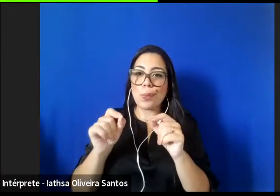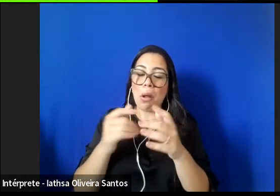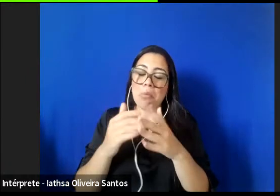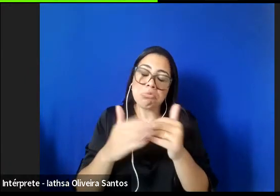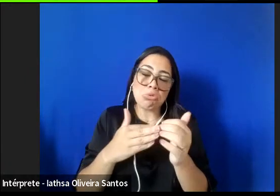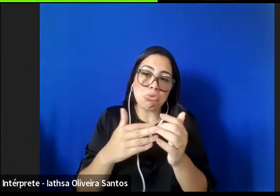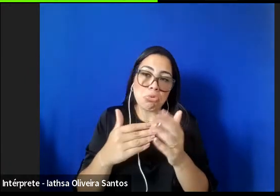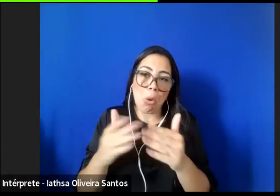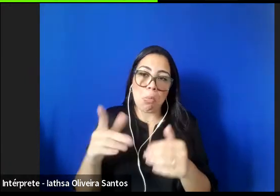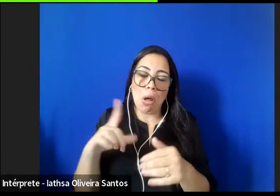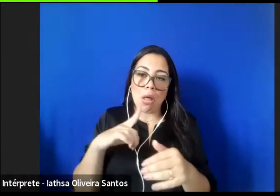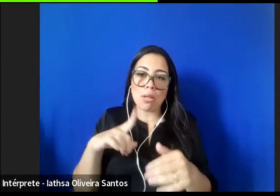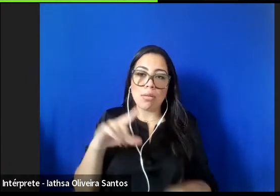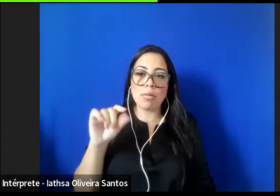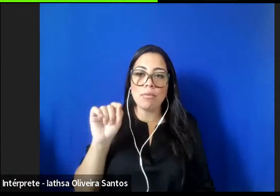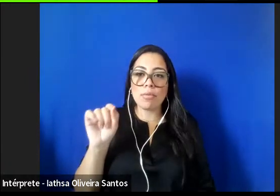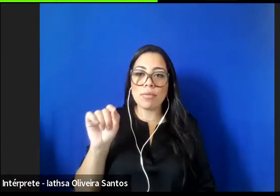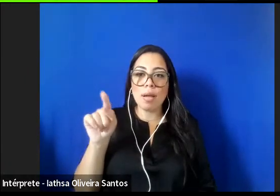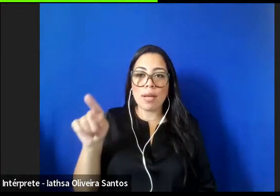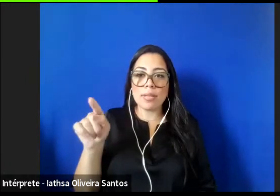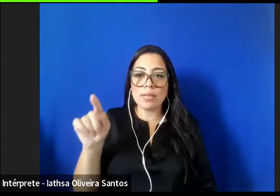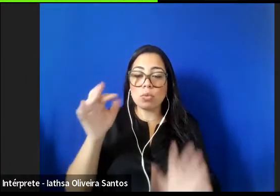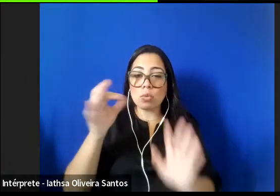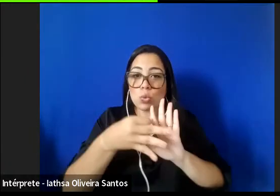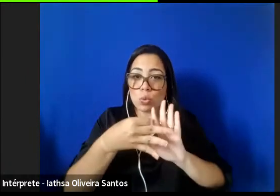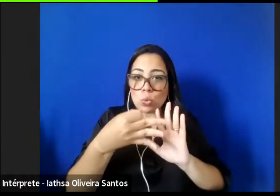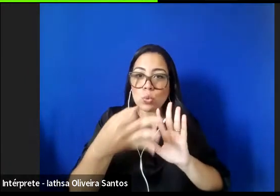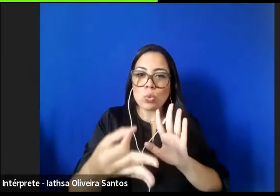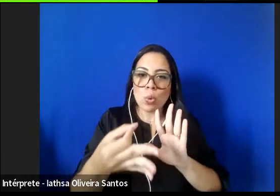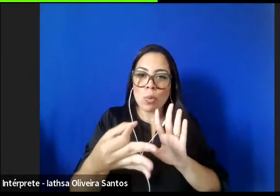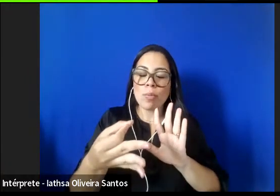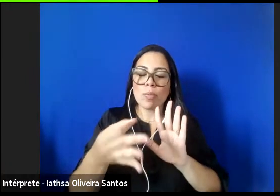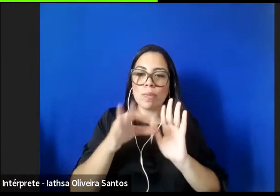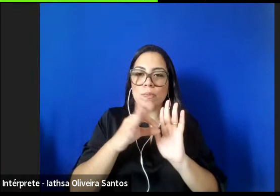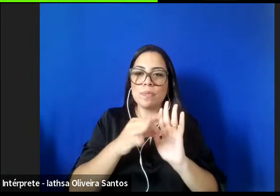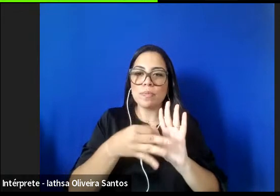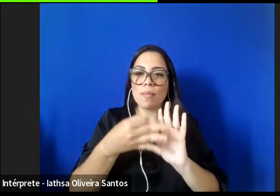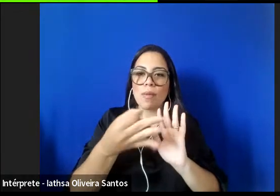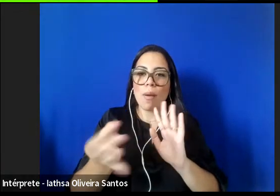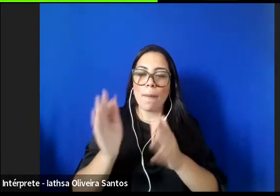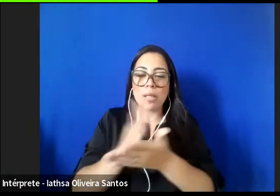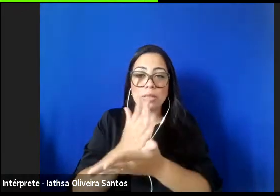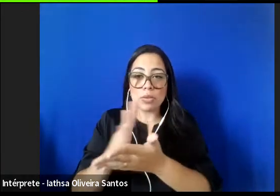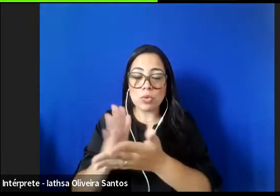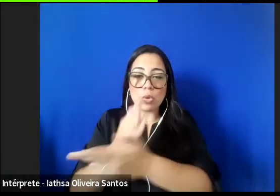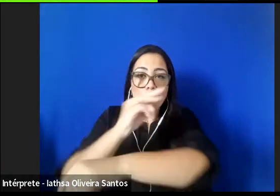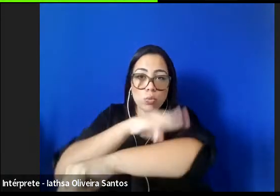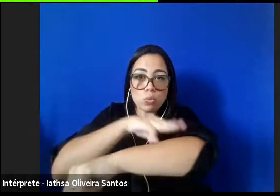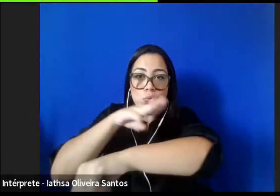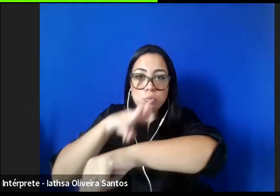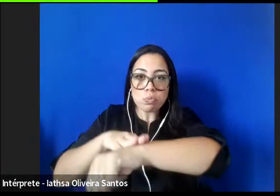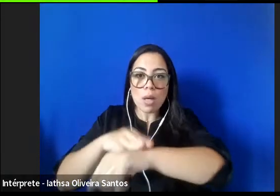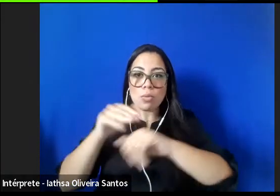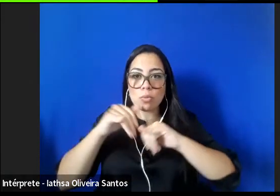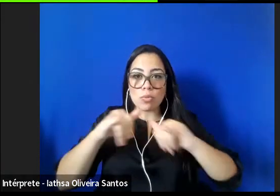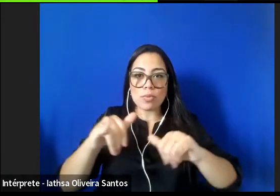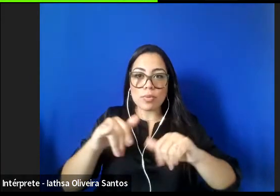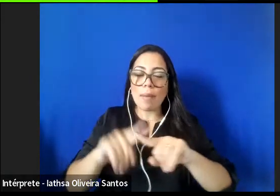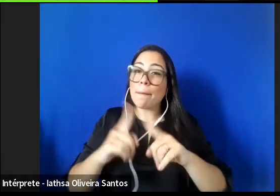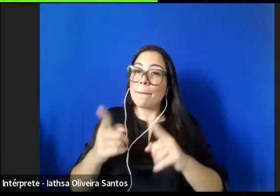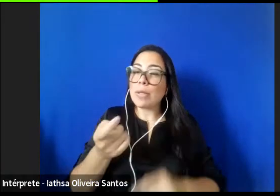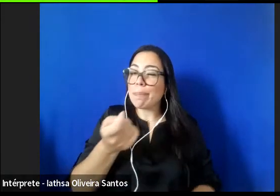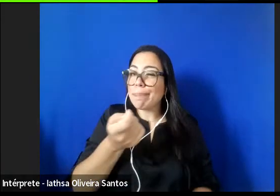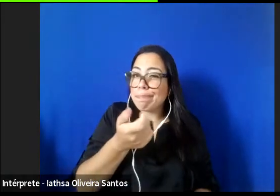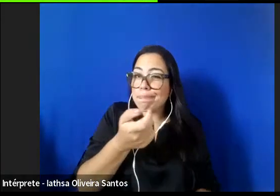houve essas sugestões por parte de alguns dos magistrados, que também foi muito pequena. A gente abriu